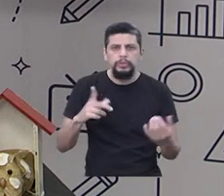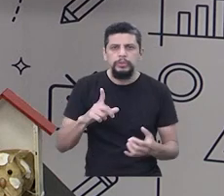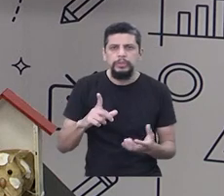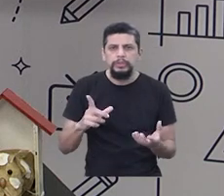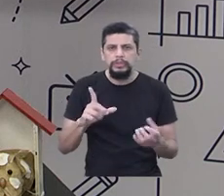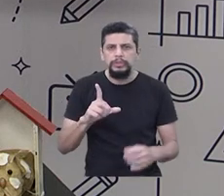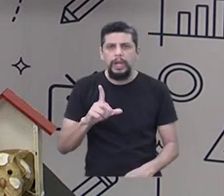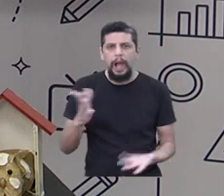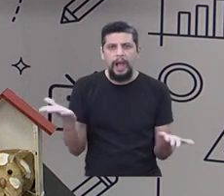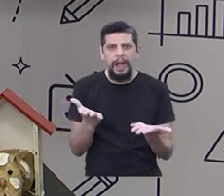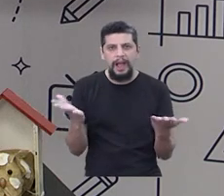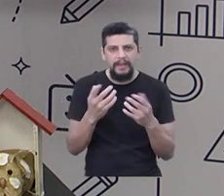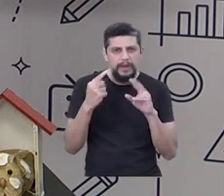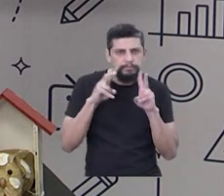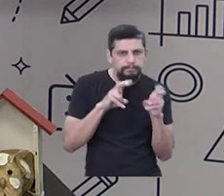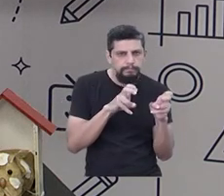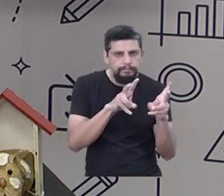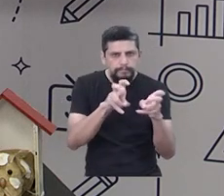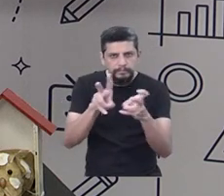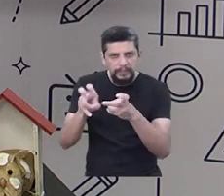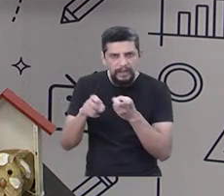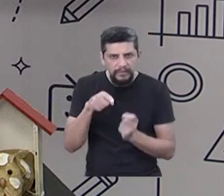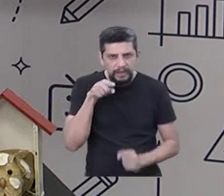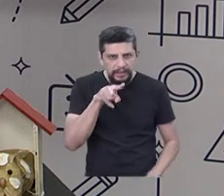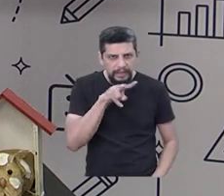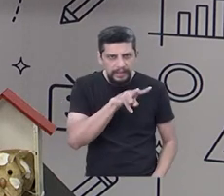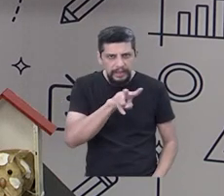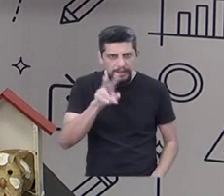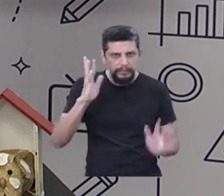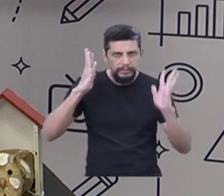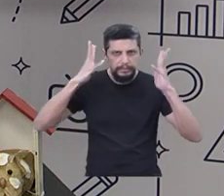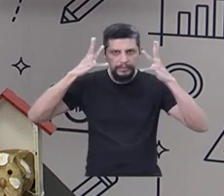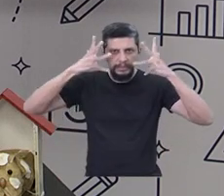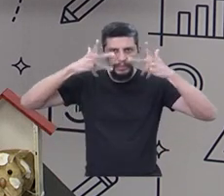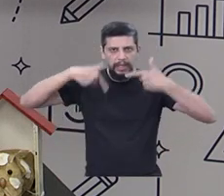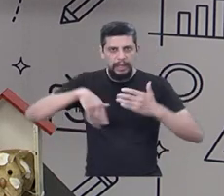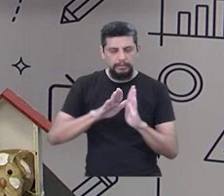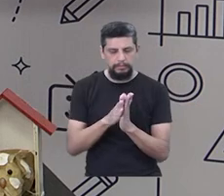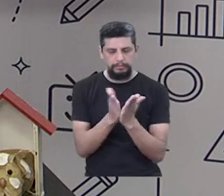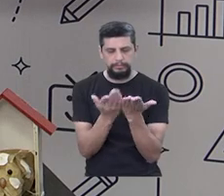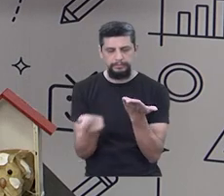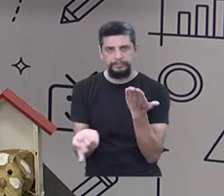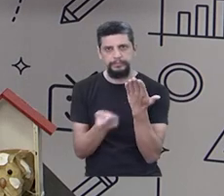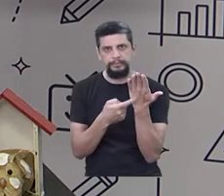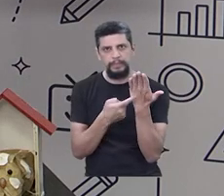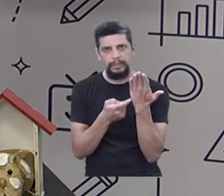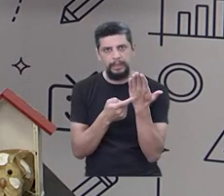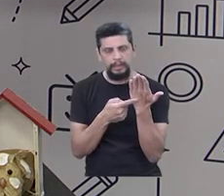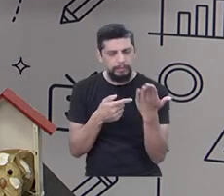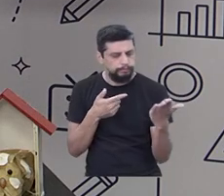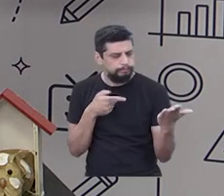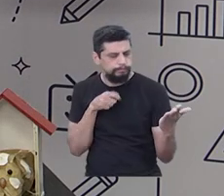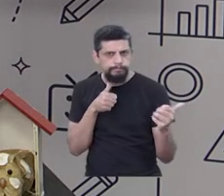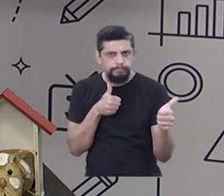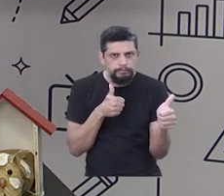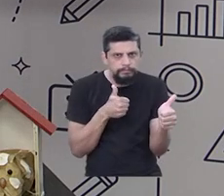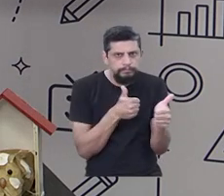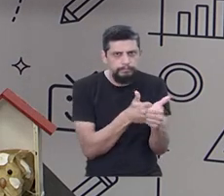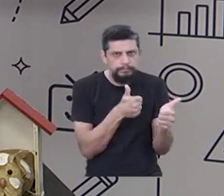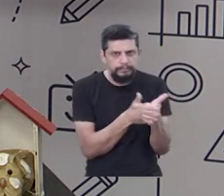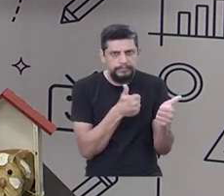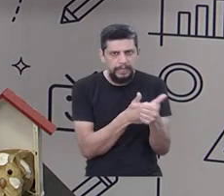Ruth Rocha. Vamos observar ali. Vocês estão vendo animais ali na capa? Vamos olhar mais de